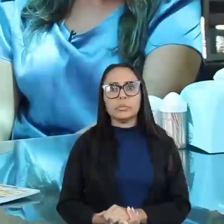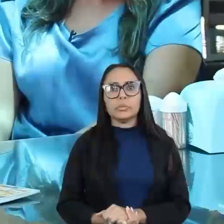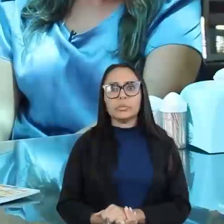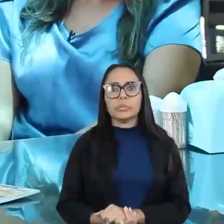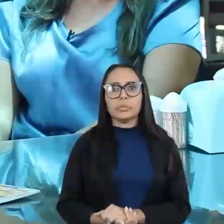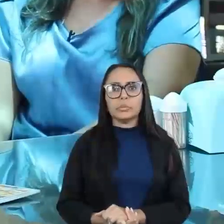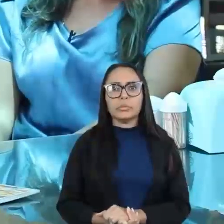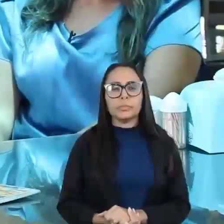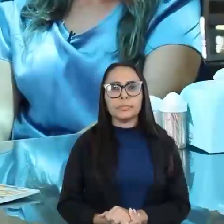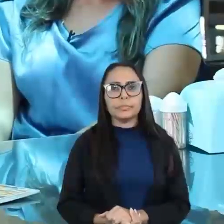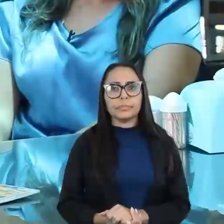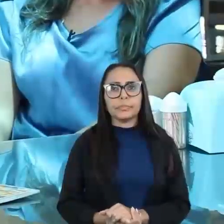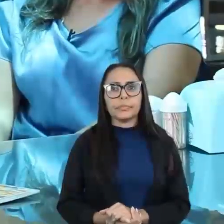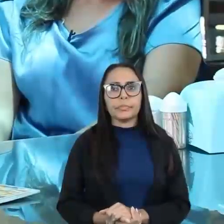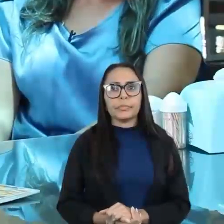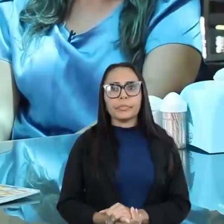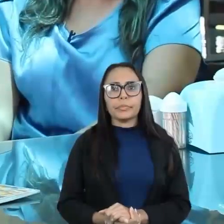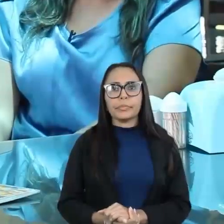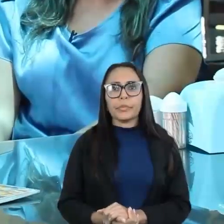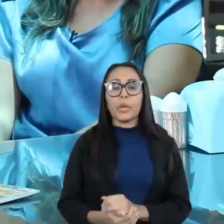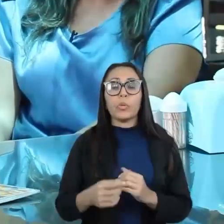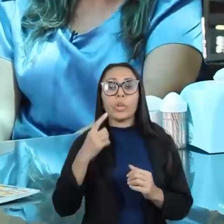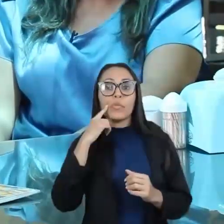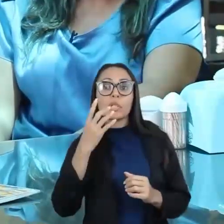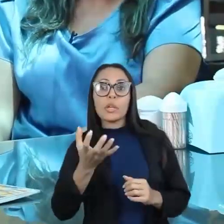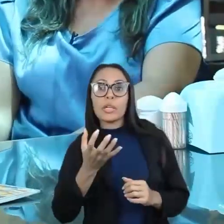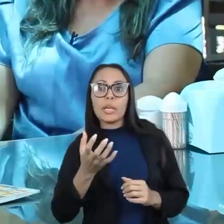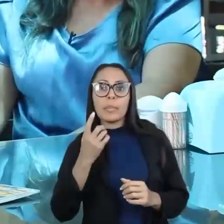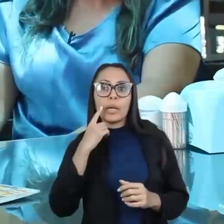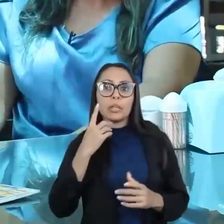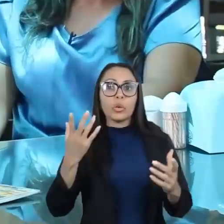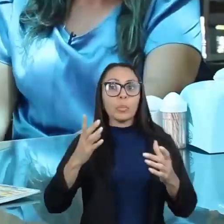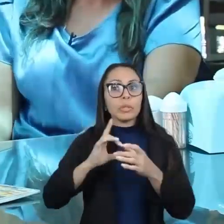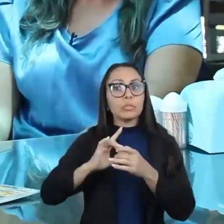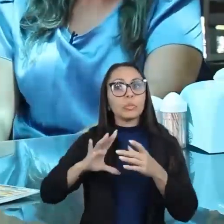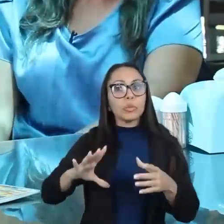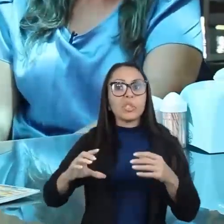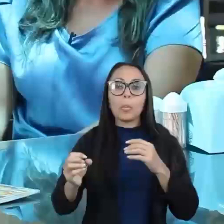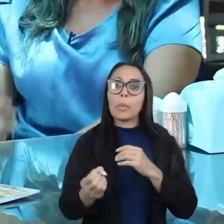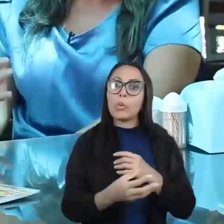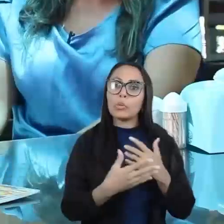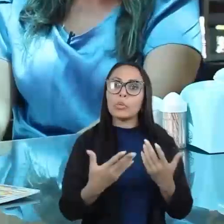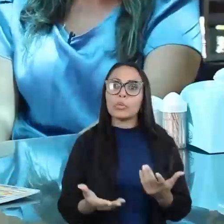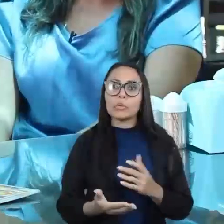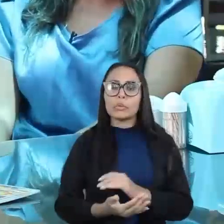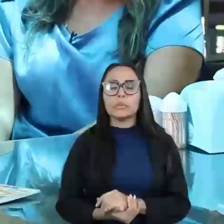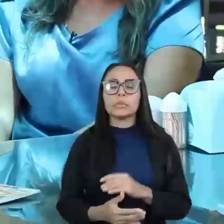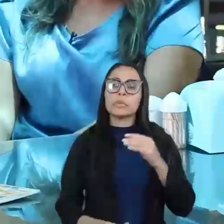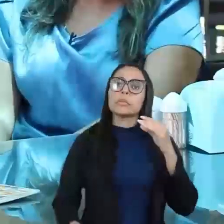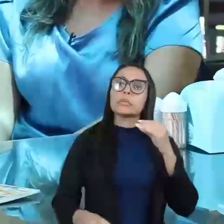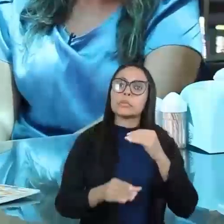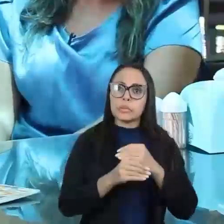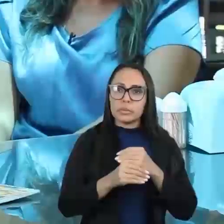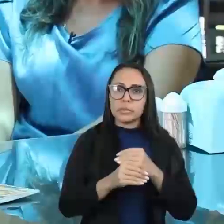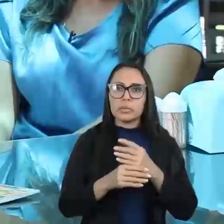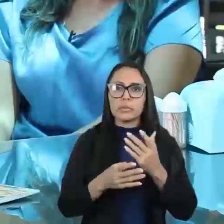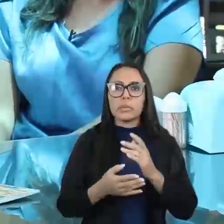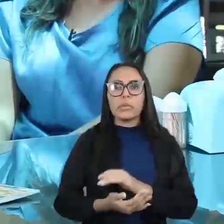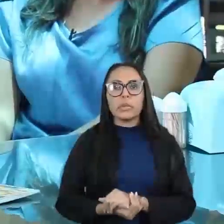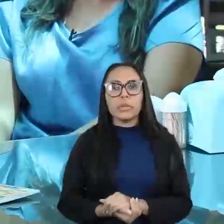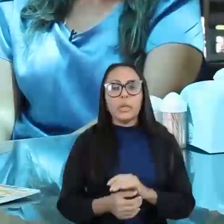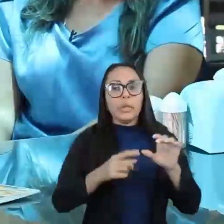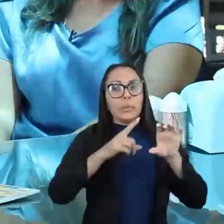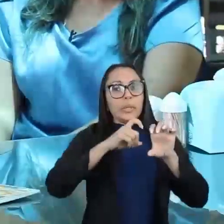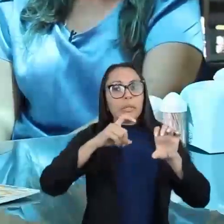que é que o senhor queria mais aqui? Colocar também à disposição para o novo, né? Exatamente. Para implementar coisa nova. O empreendedor tem que estar